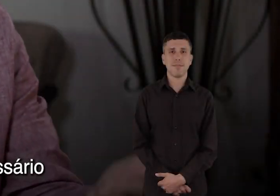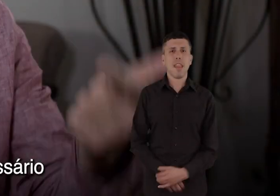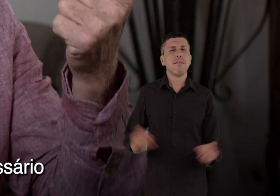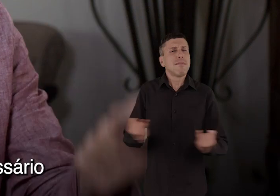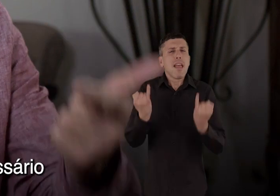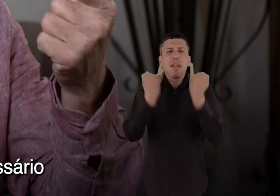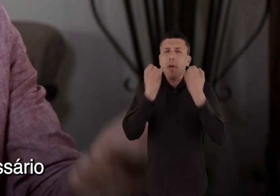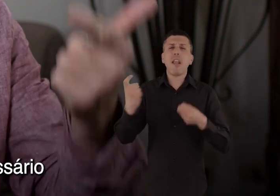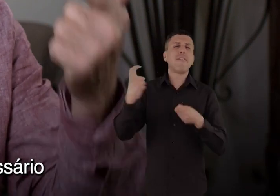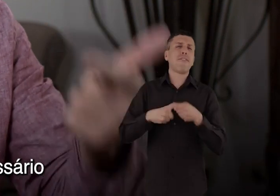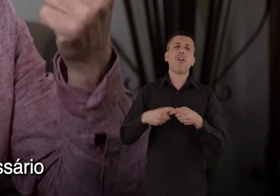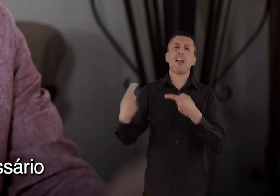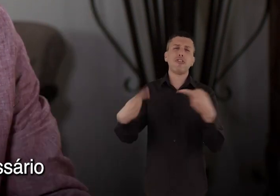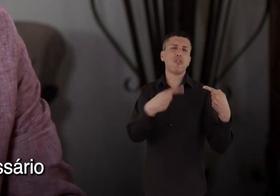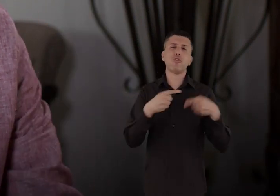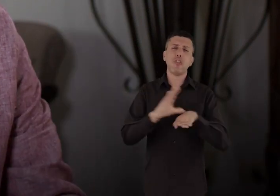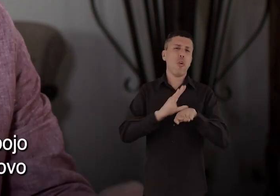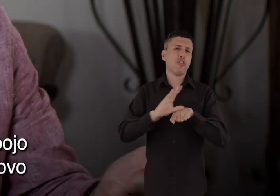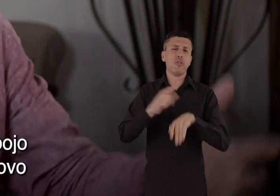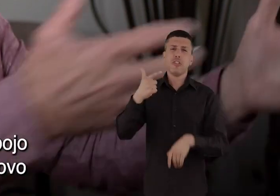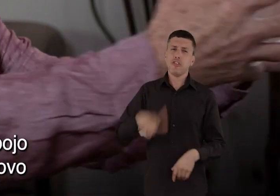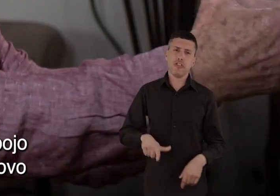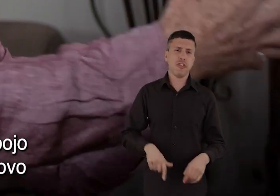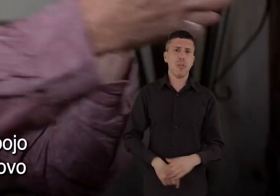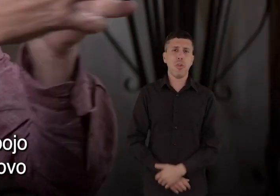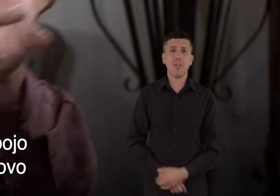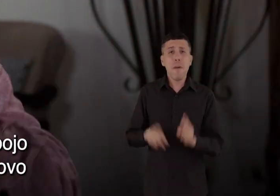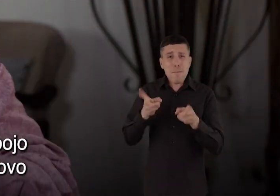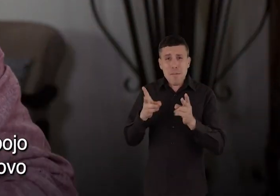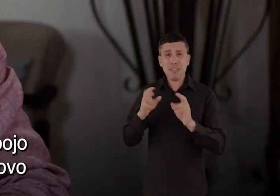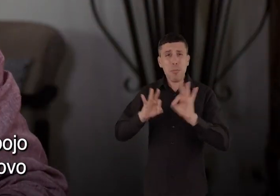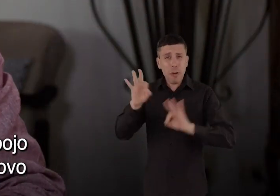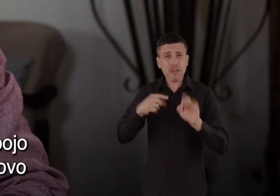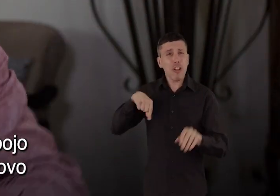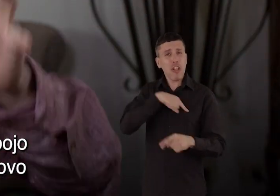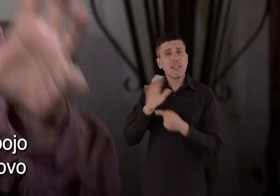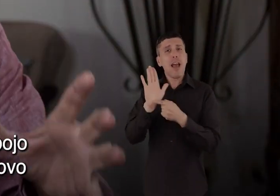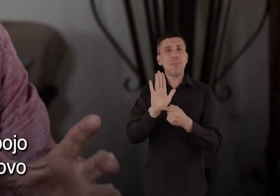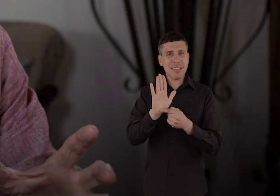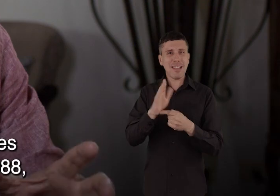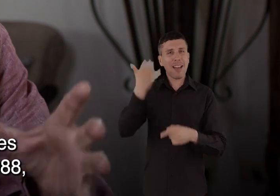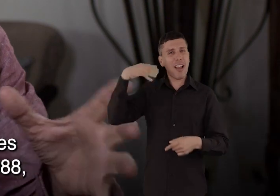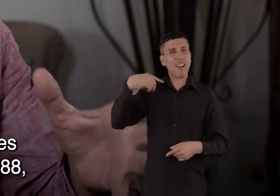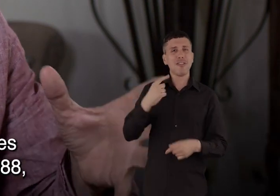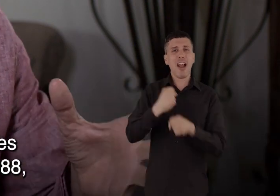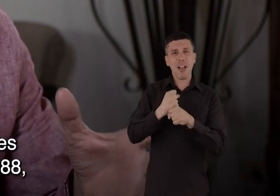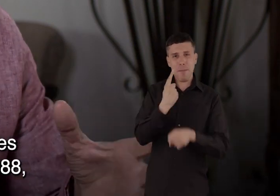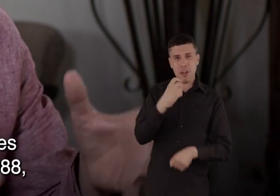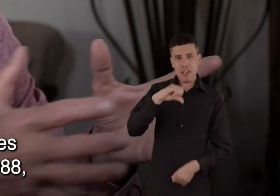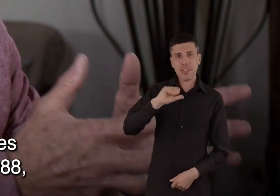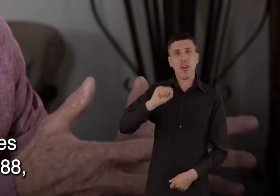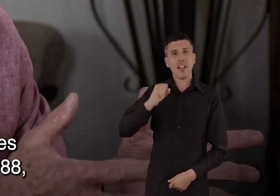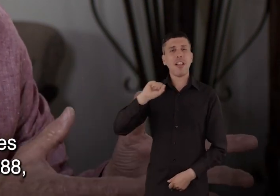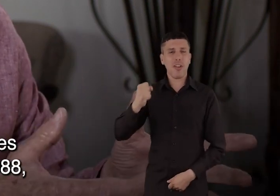É absolutamente necessário que se traga para o bojo da Constituição, de novo, o que os